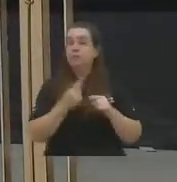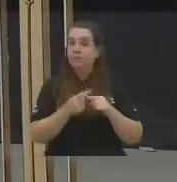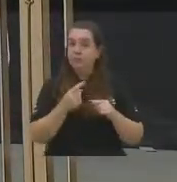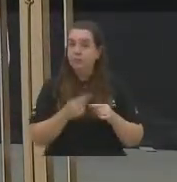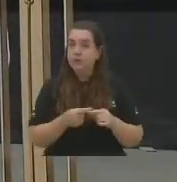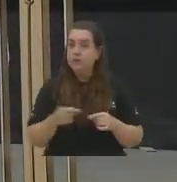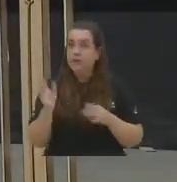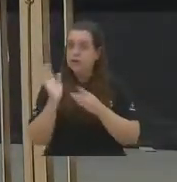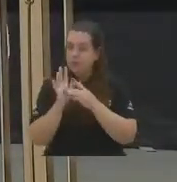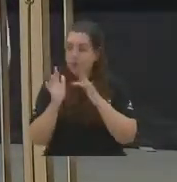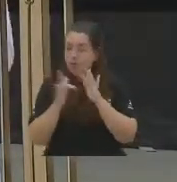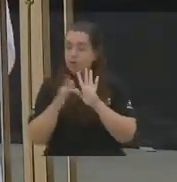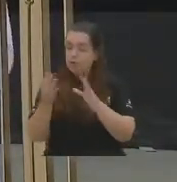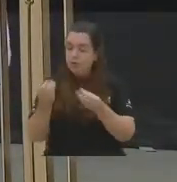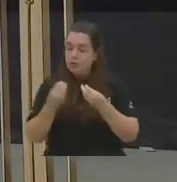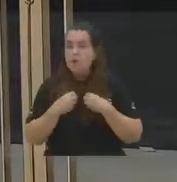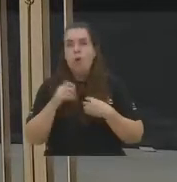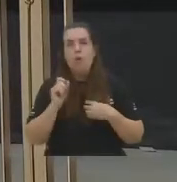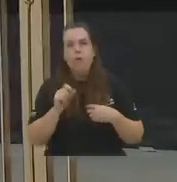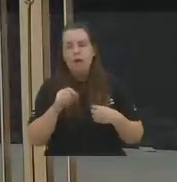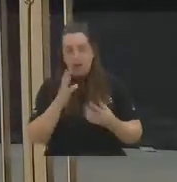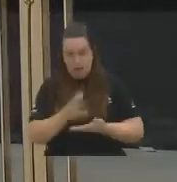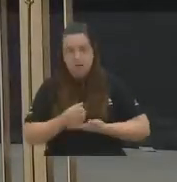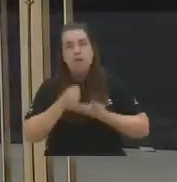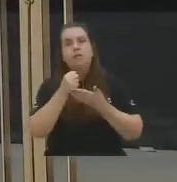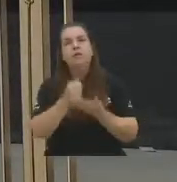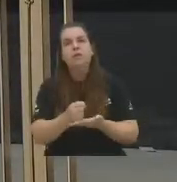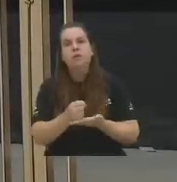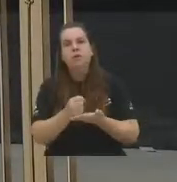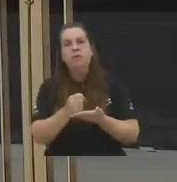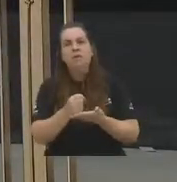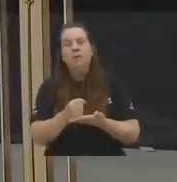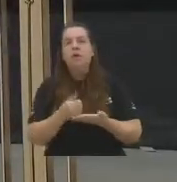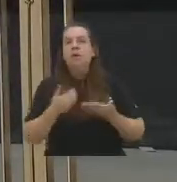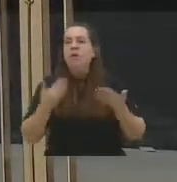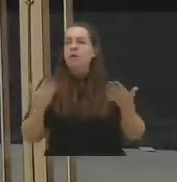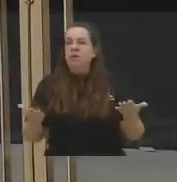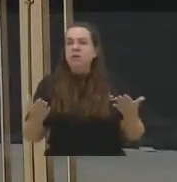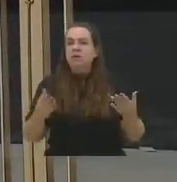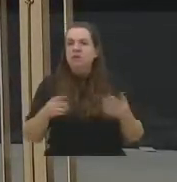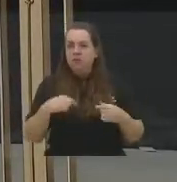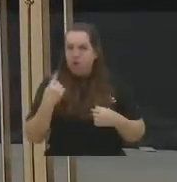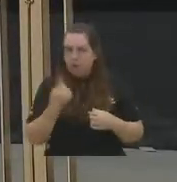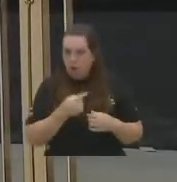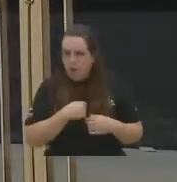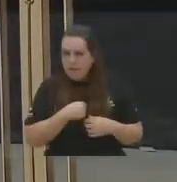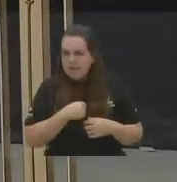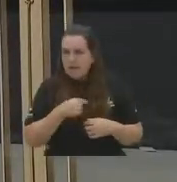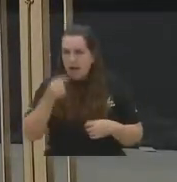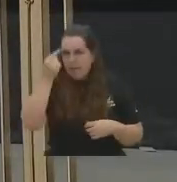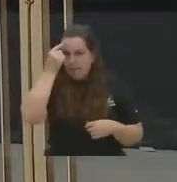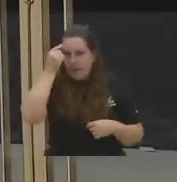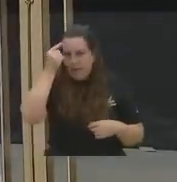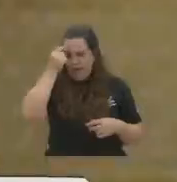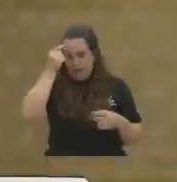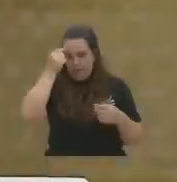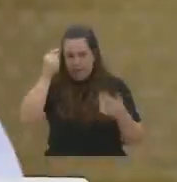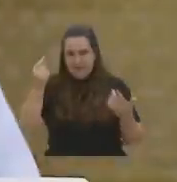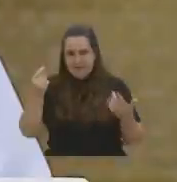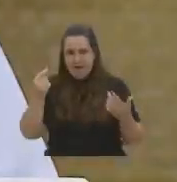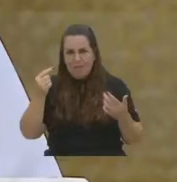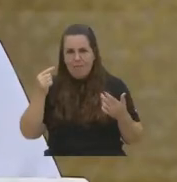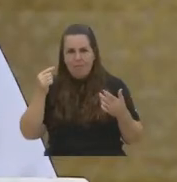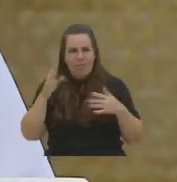nos concedeu? A salvação. Seria maluquice de nossa parte ignorar